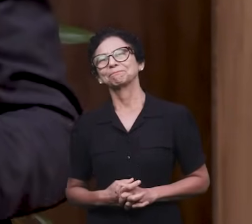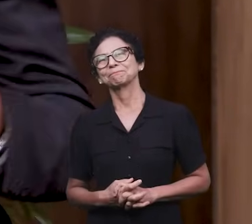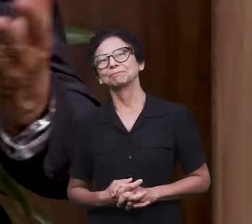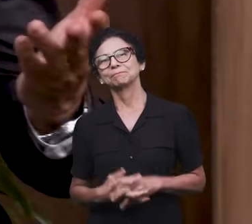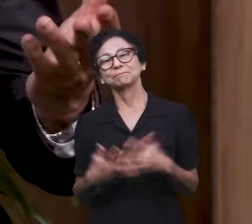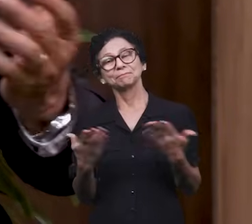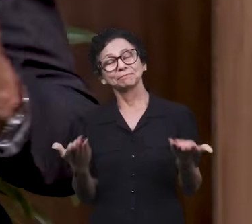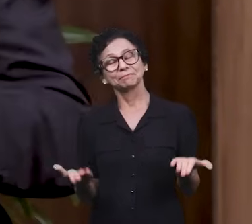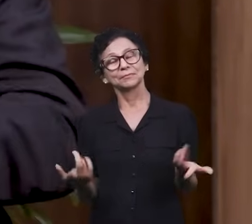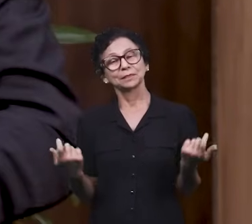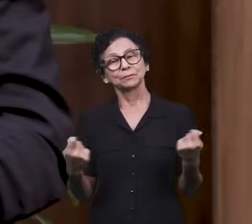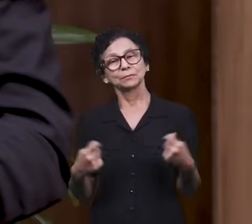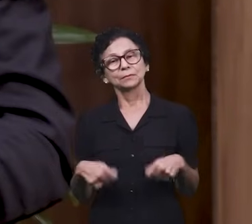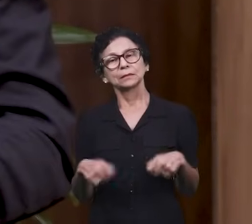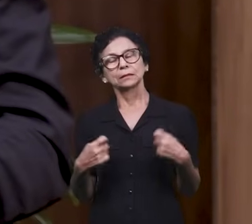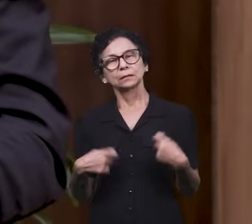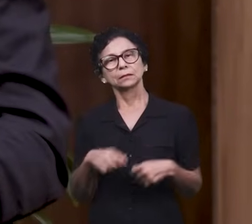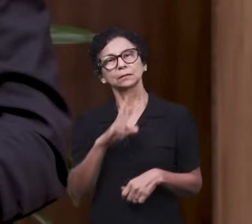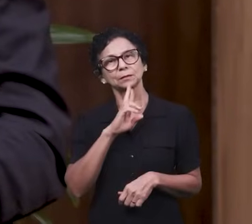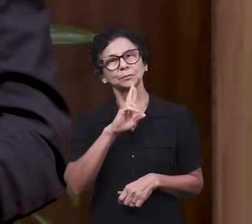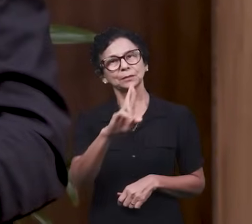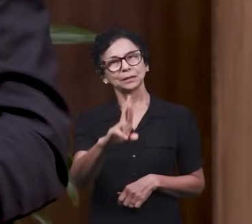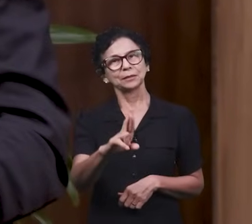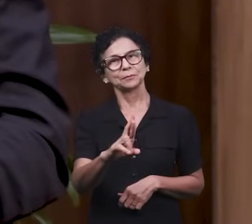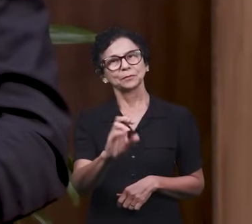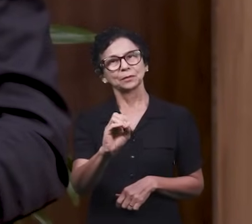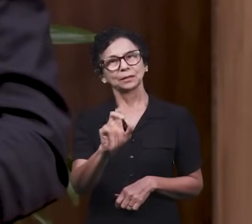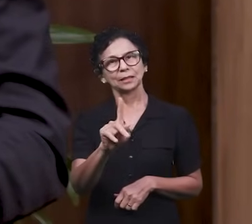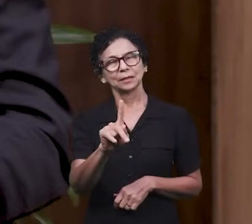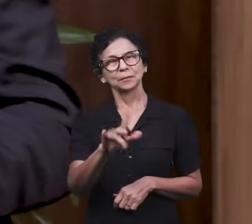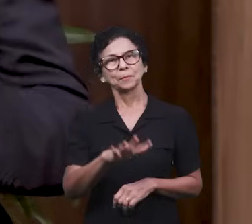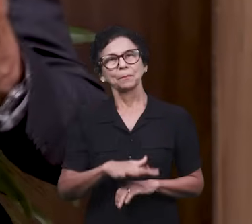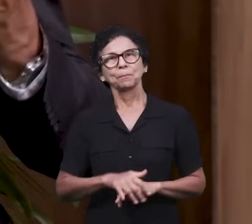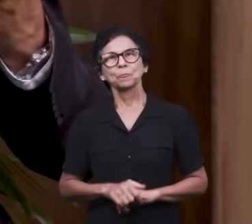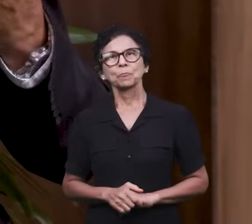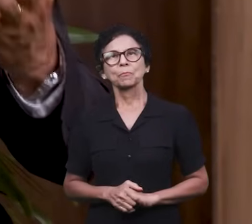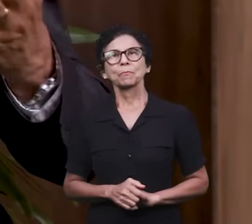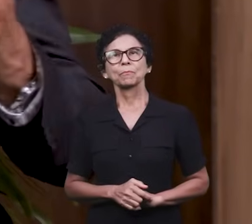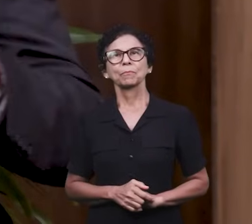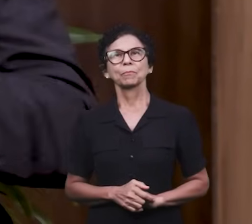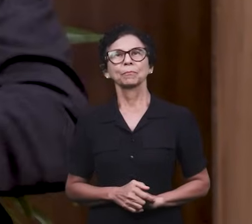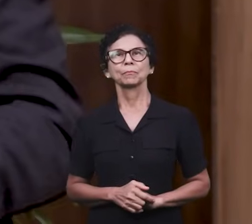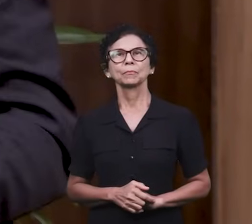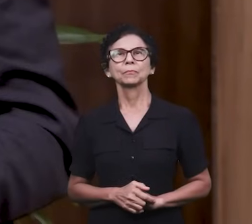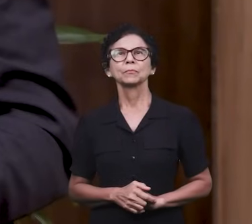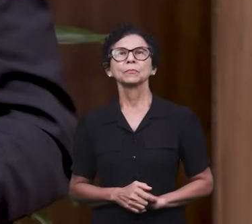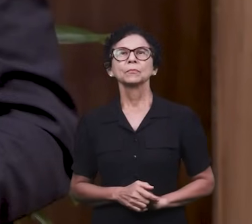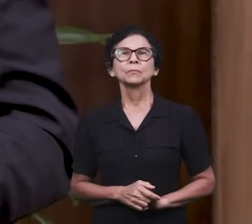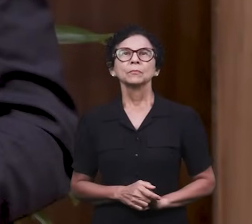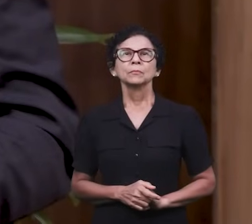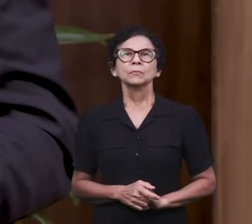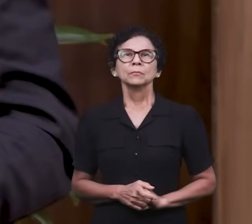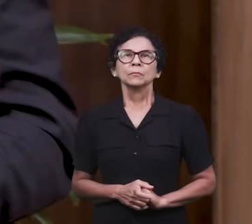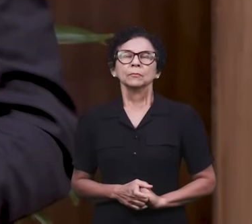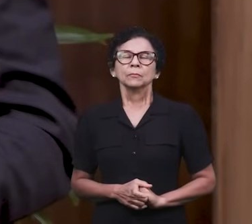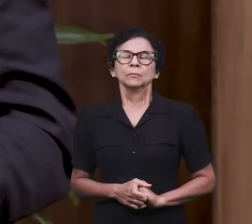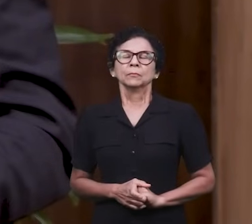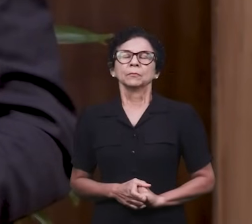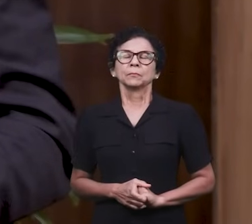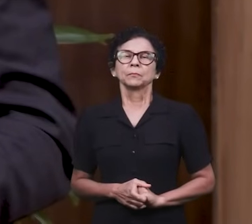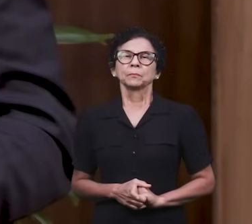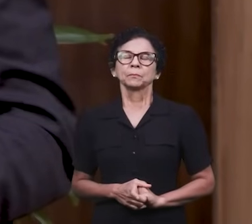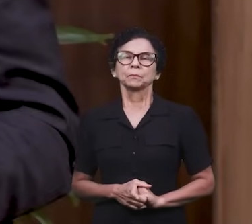ouvintes e que nós precisamos responder, tá? Mas nós encerramos aqui o